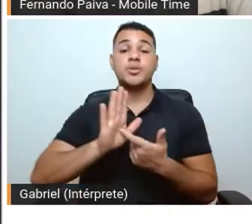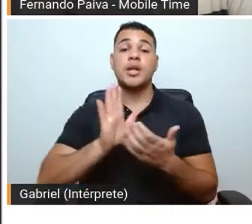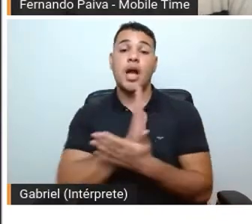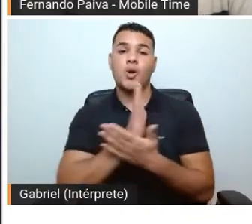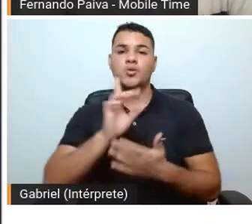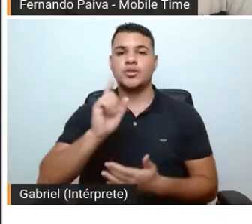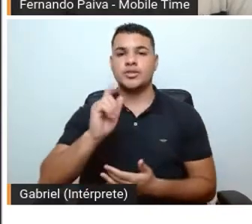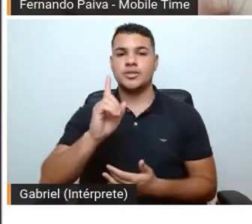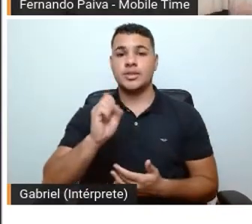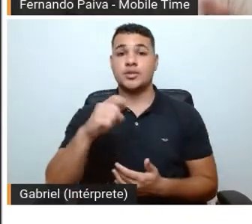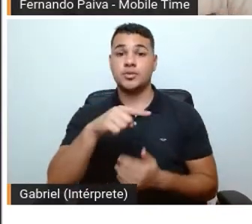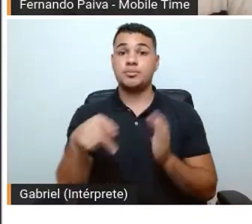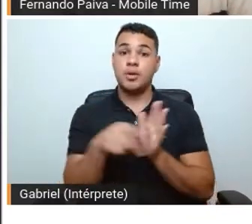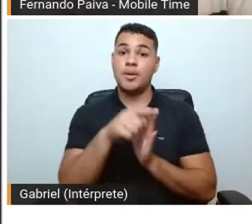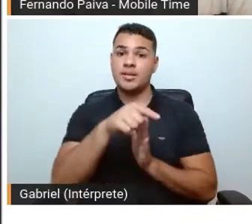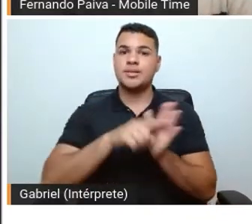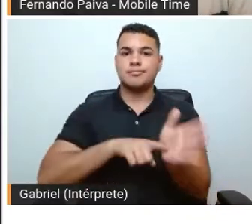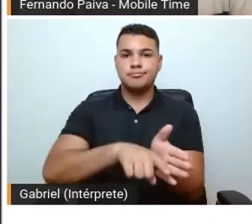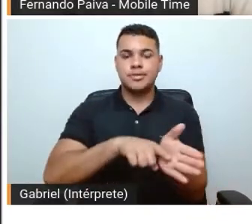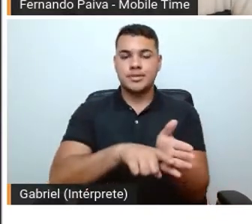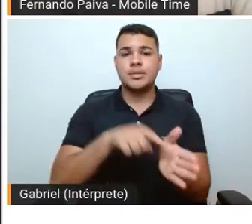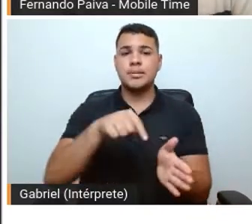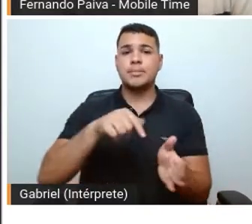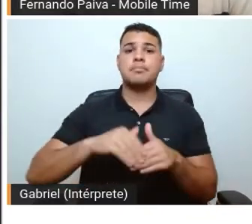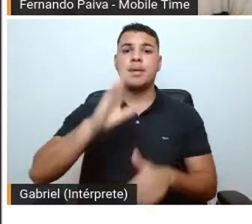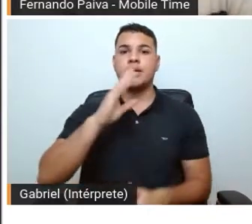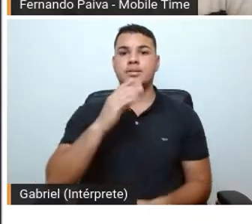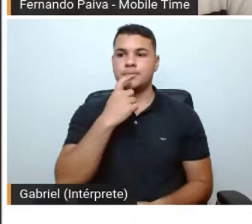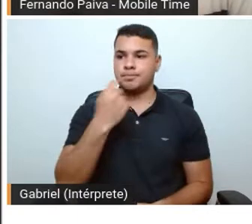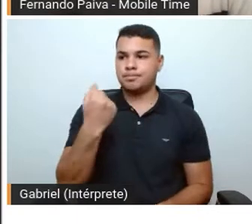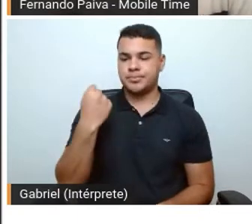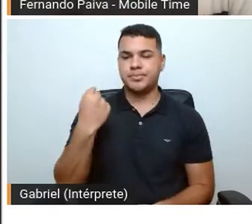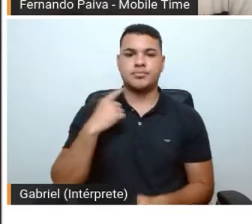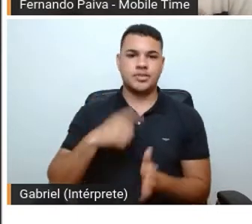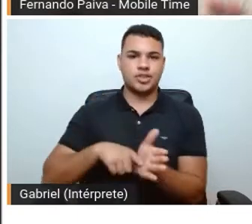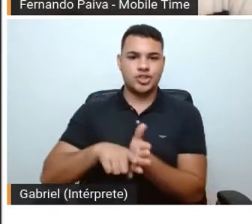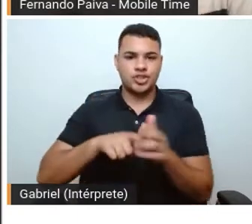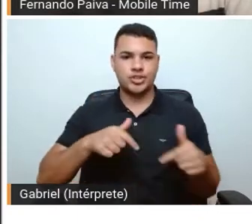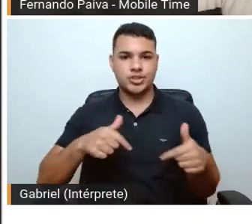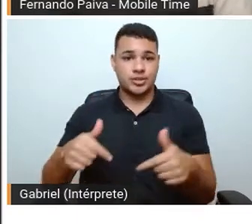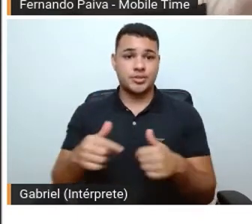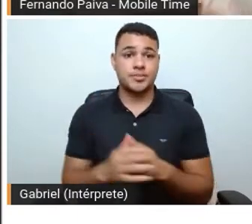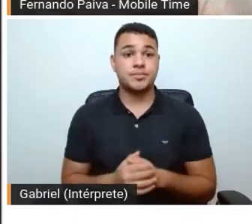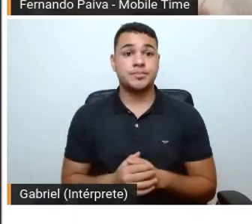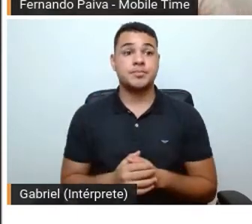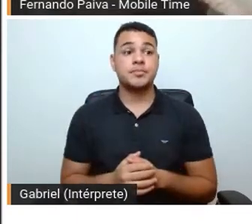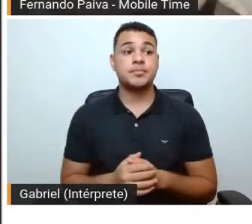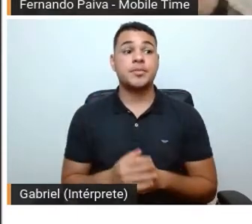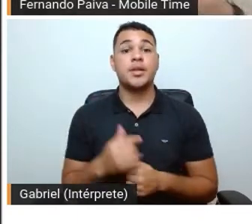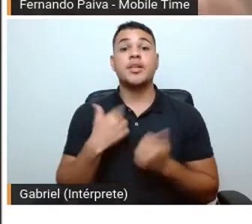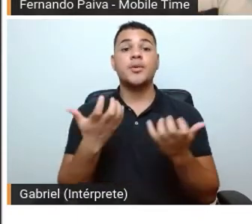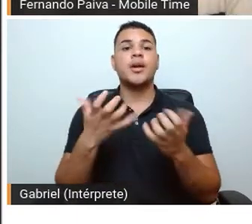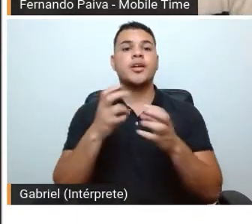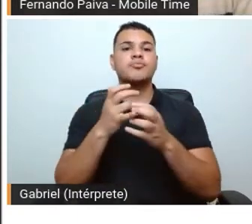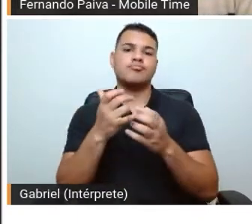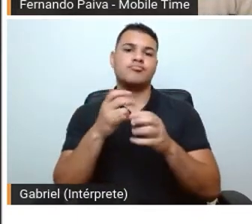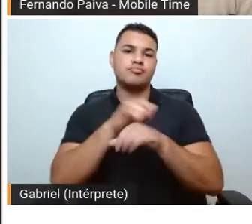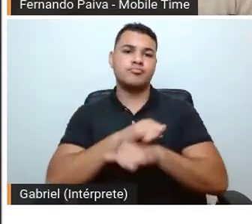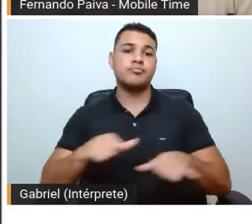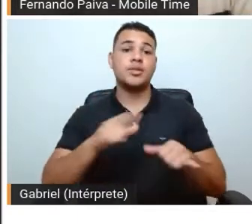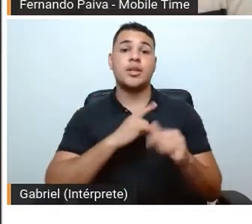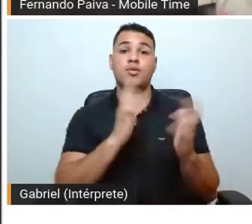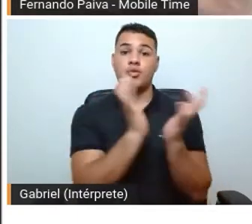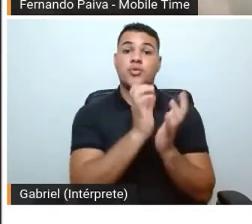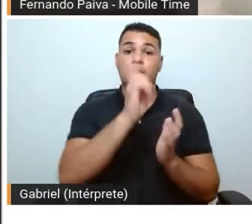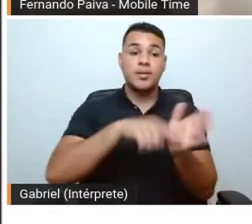dessa pesquisa a edição mais recente e agora em agosto a eu vou dividir apresentação entre essa última